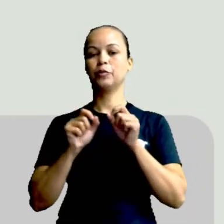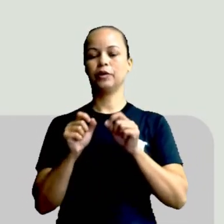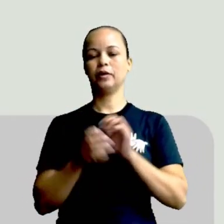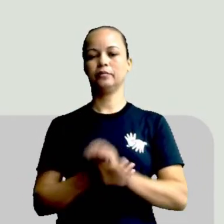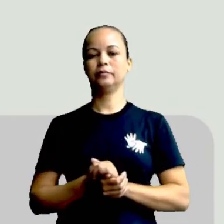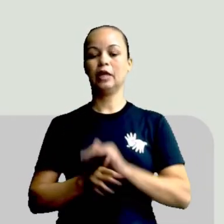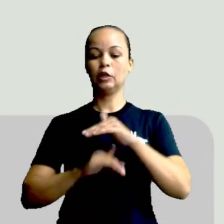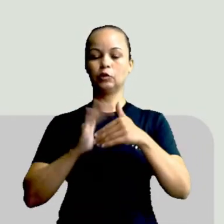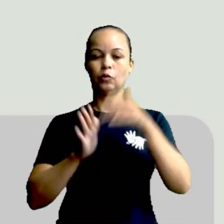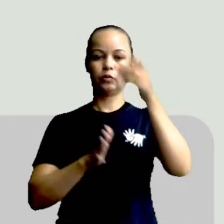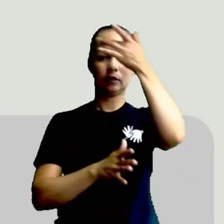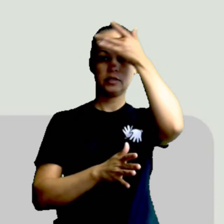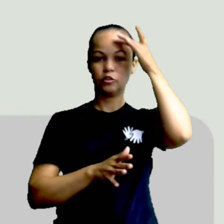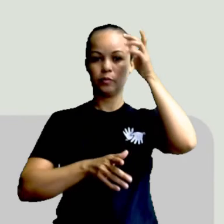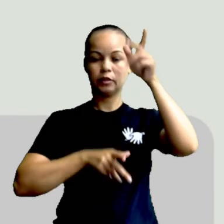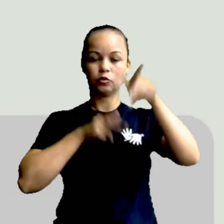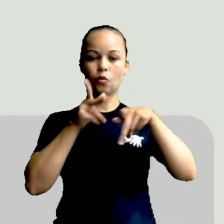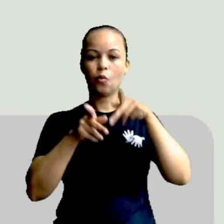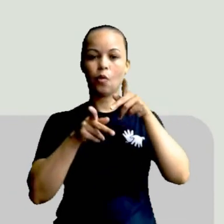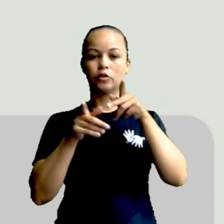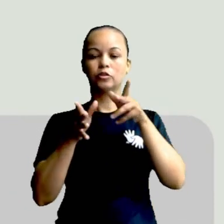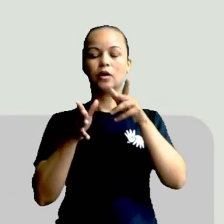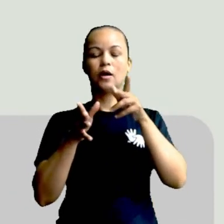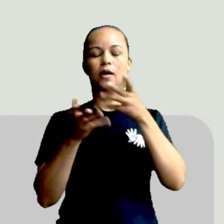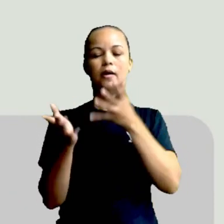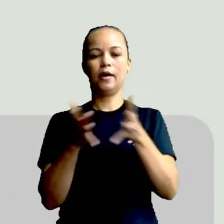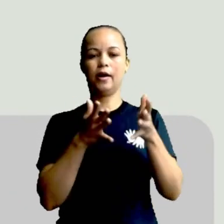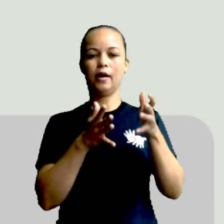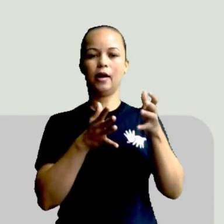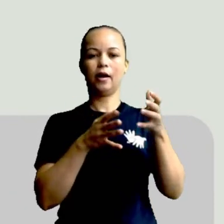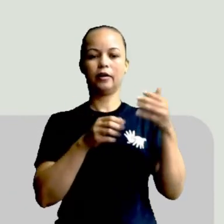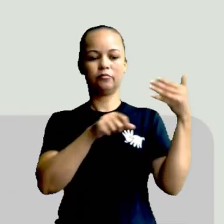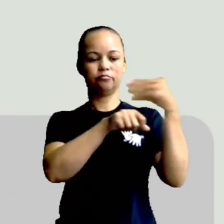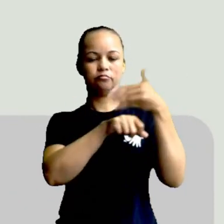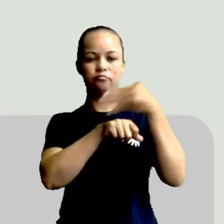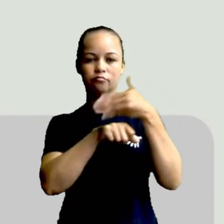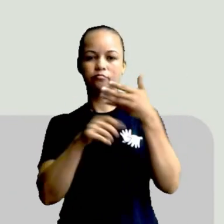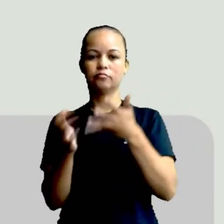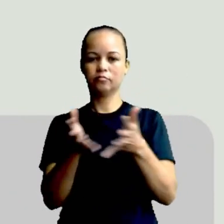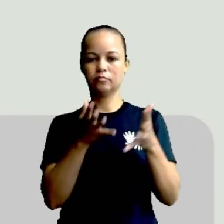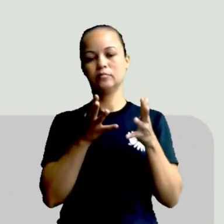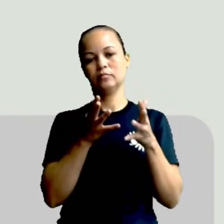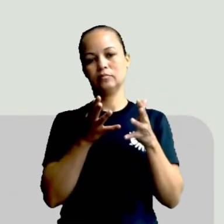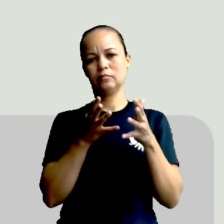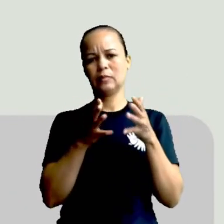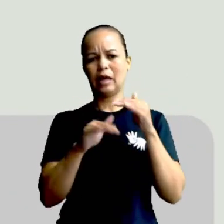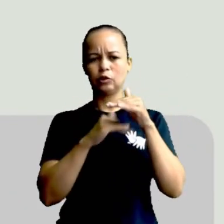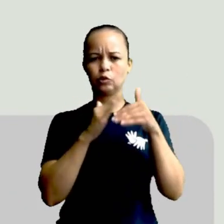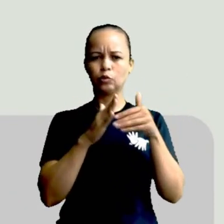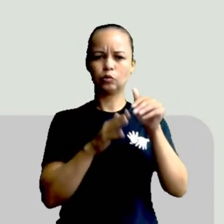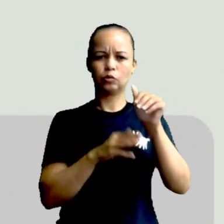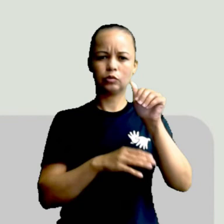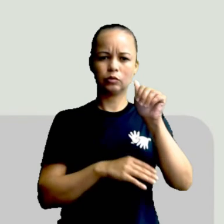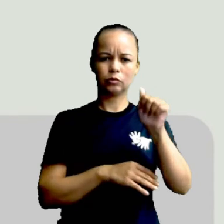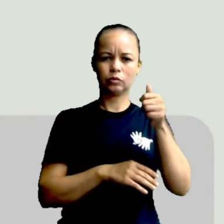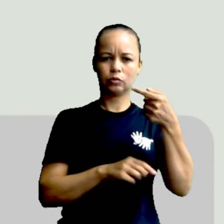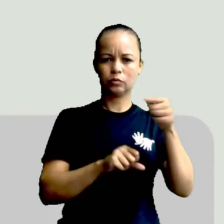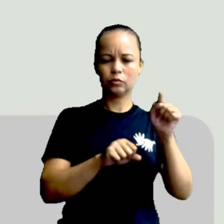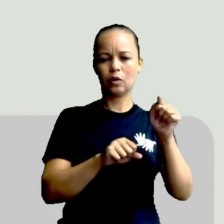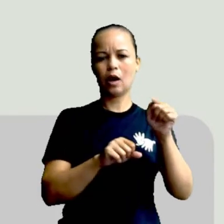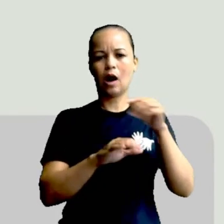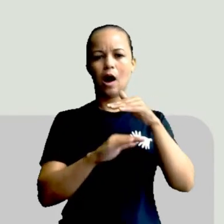a todas as os convocados a todas não poderemos também usar né ao todos